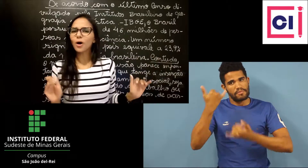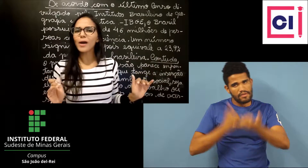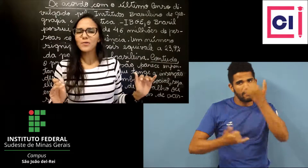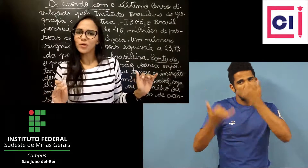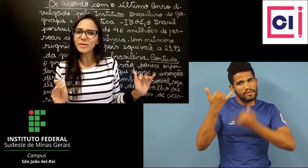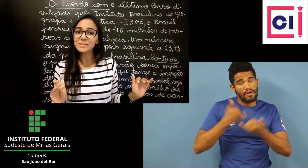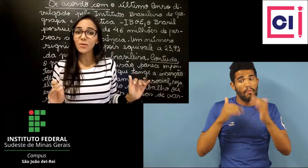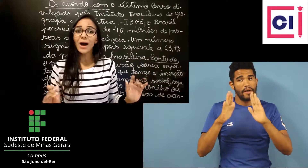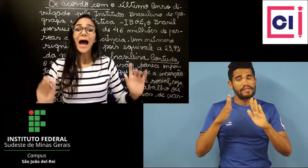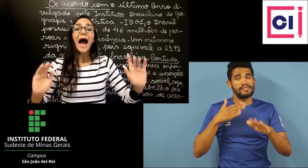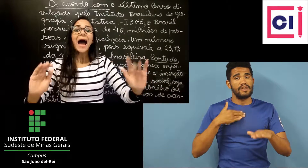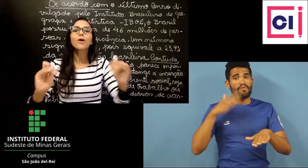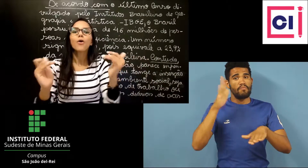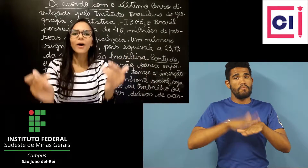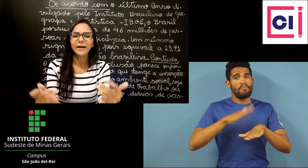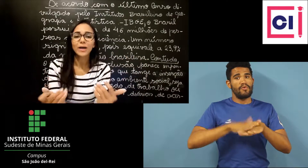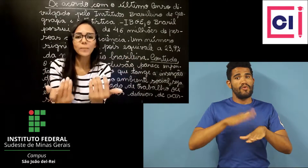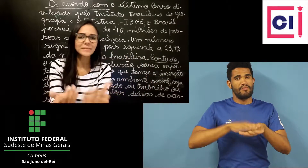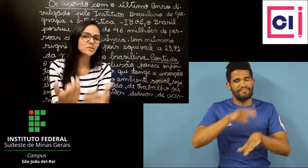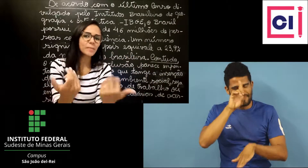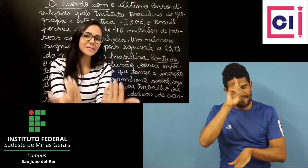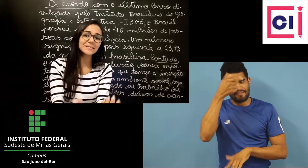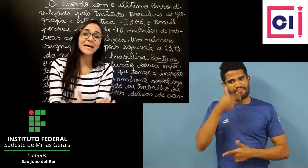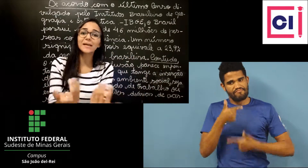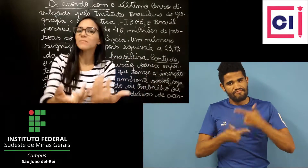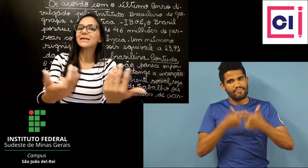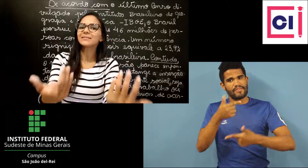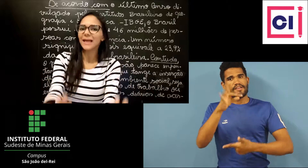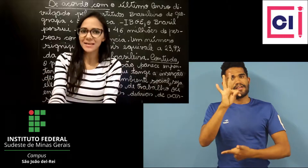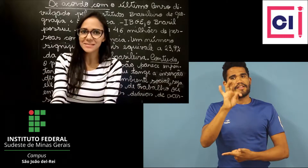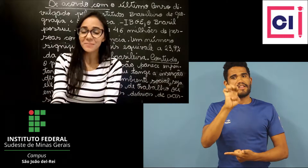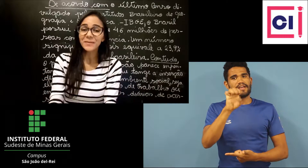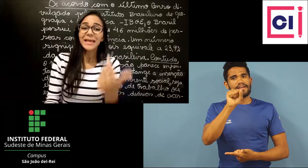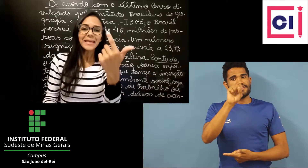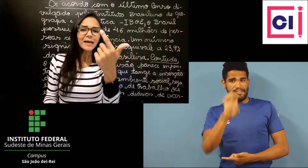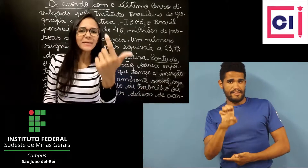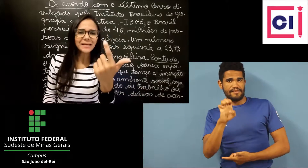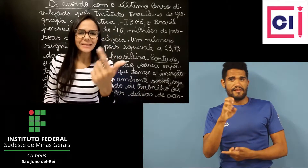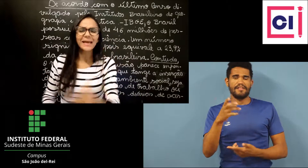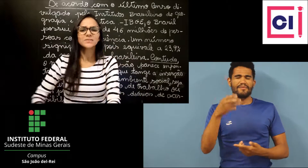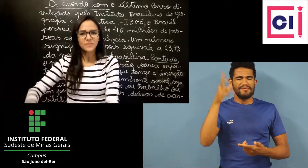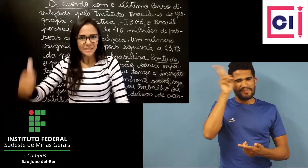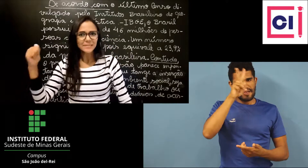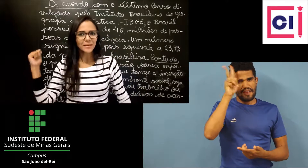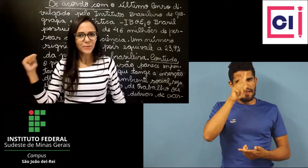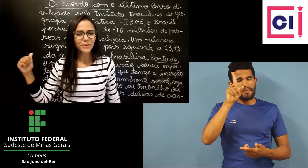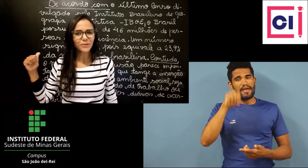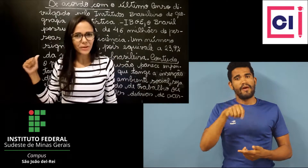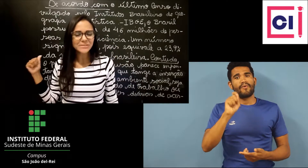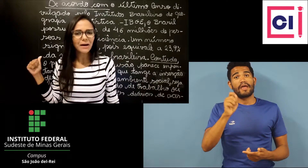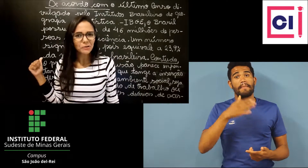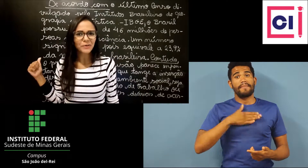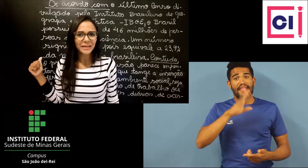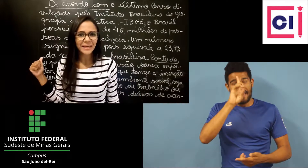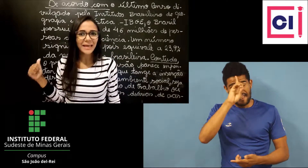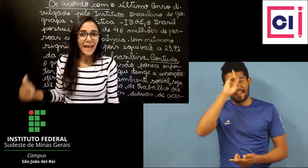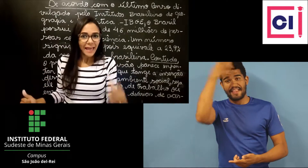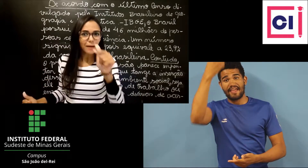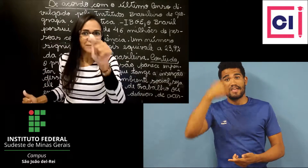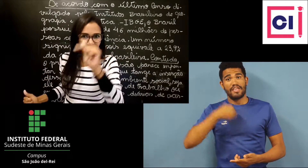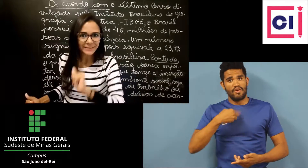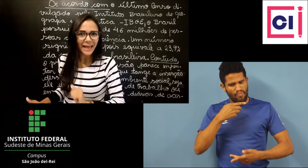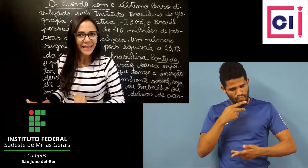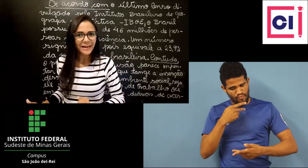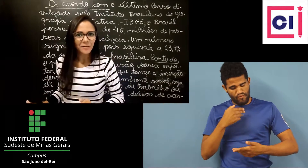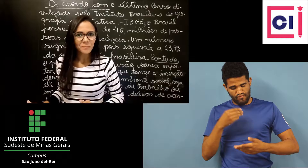veio só informação. Agora eu preciso apresentar a minha tese. E a minha tese, vocês lembram que no início da aula eu falei, é